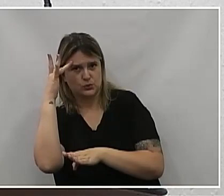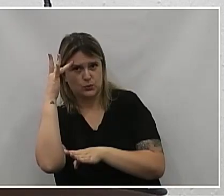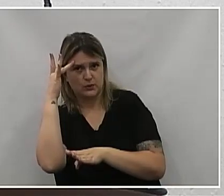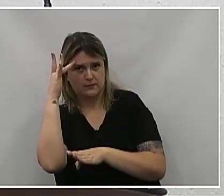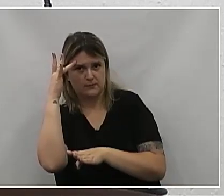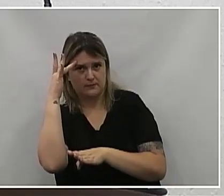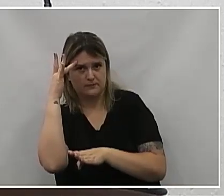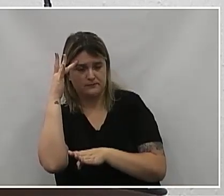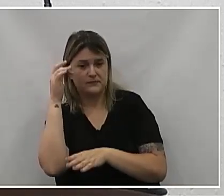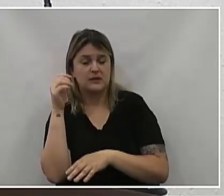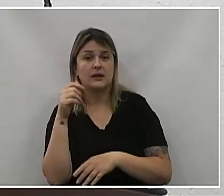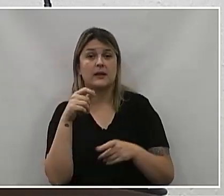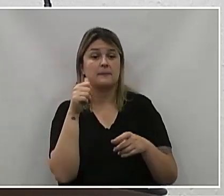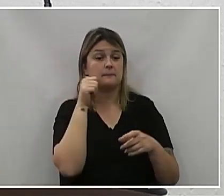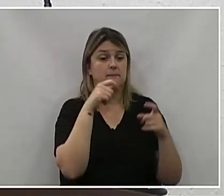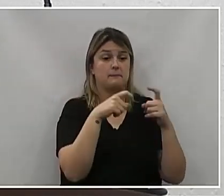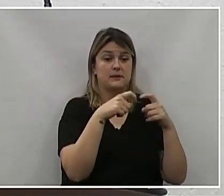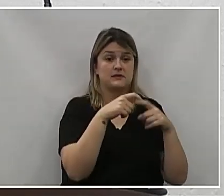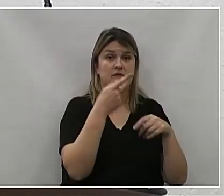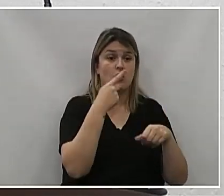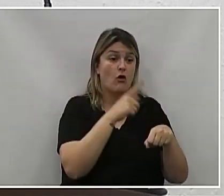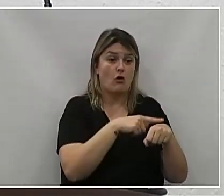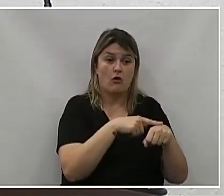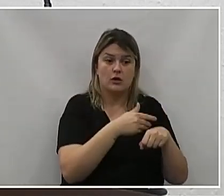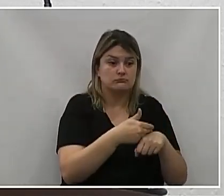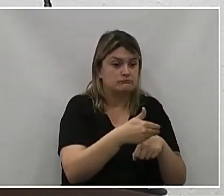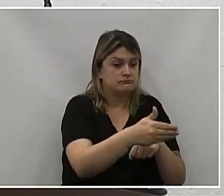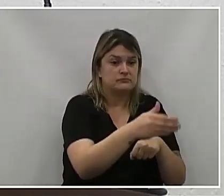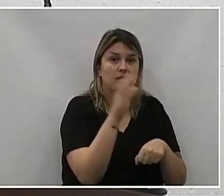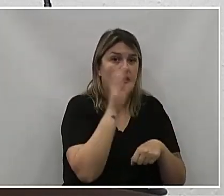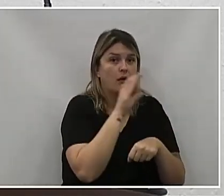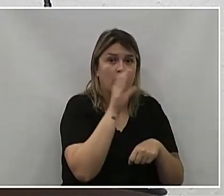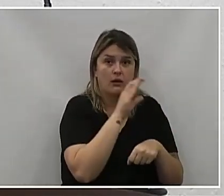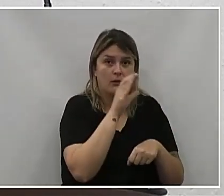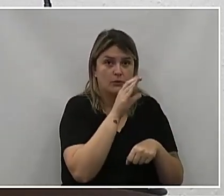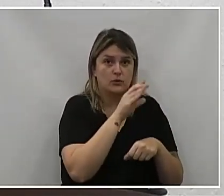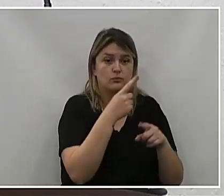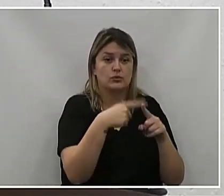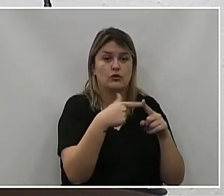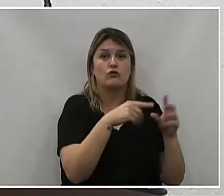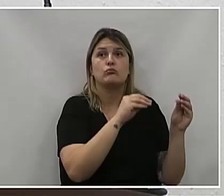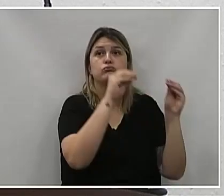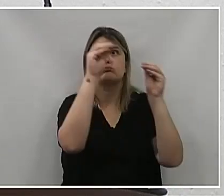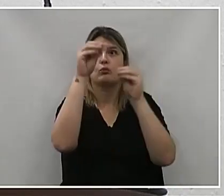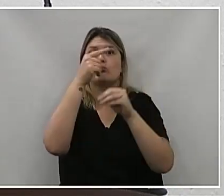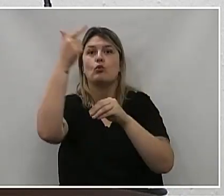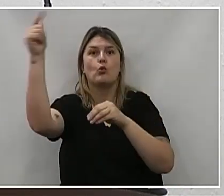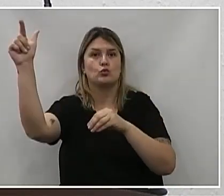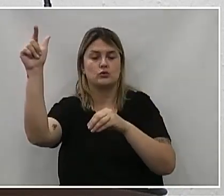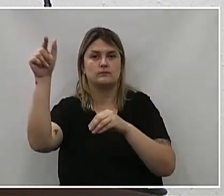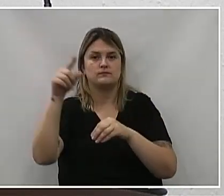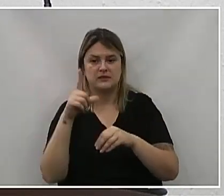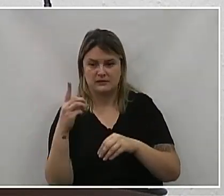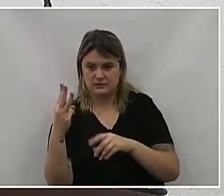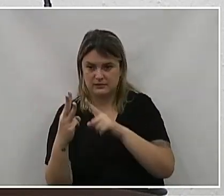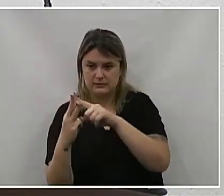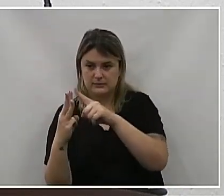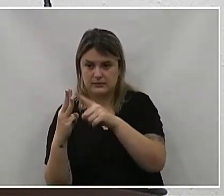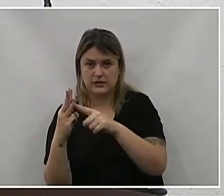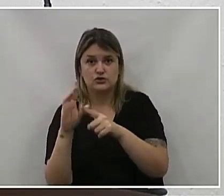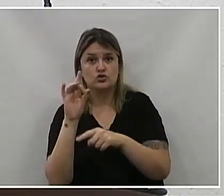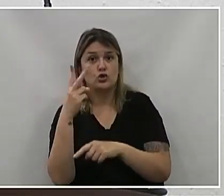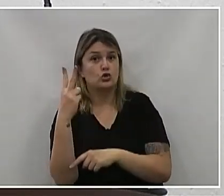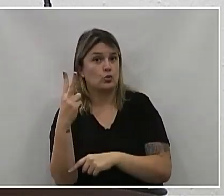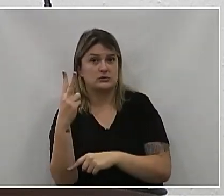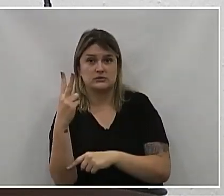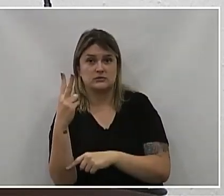atendida. Ela chegou e falou assim, o meu horário é curto, eu tenho que atender vocês rápido porque eu tenho que ir para outro ponto. Vocês estão em 3, só vou atender